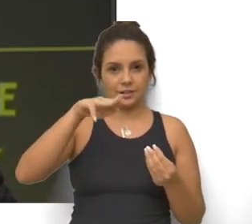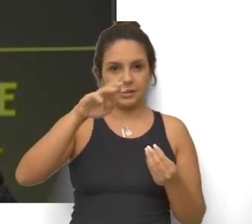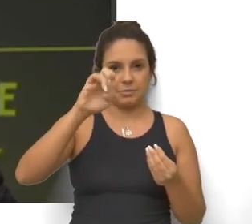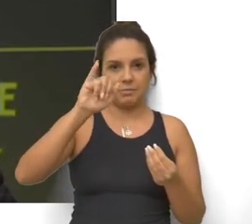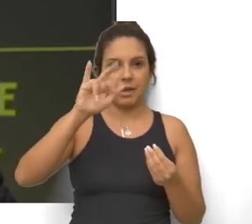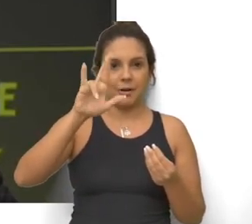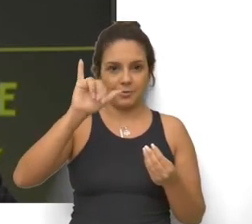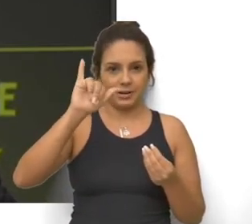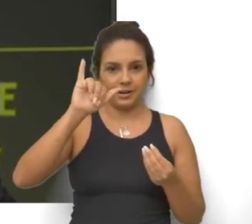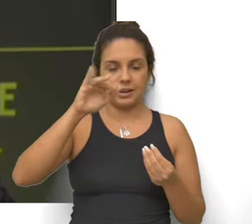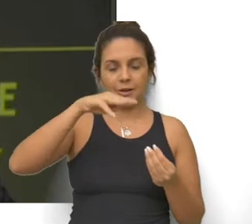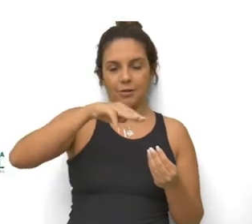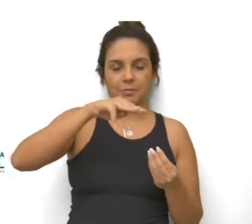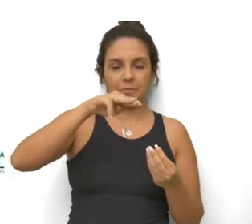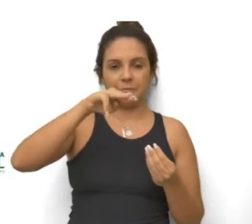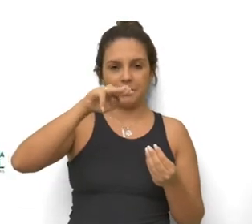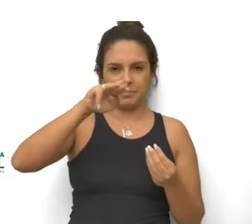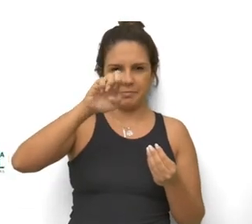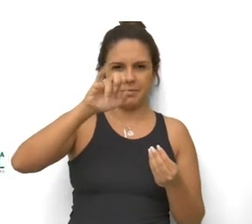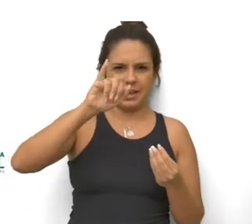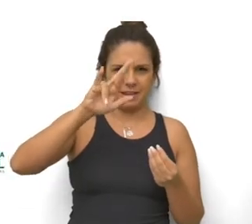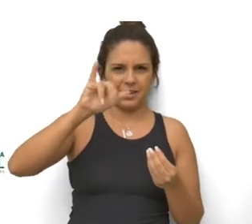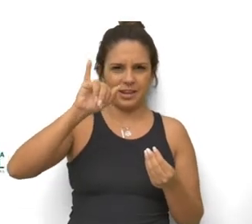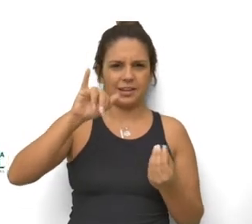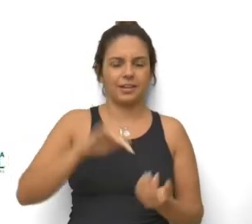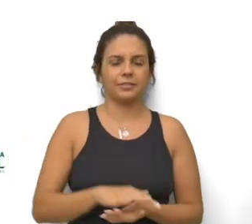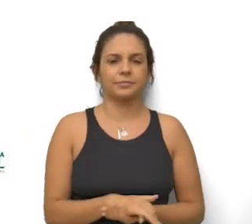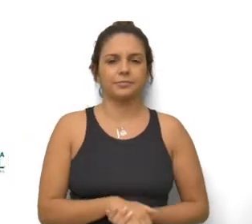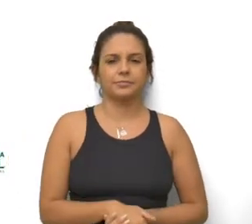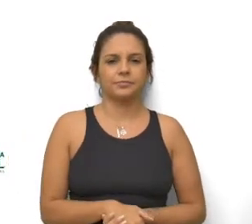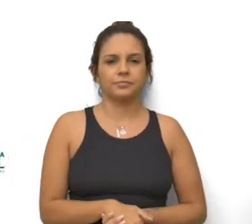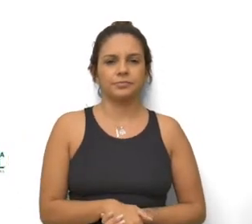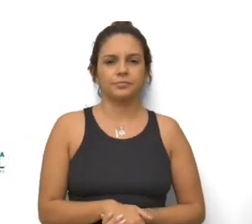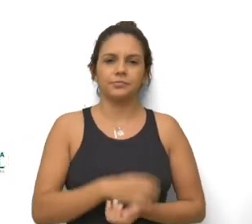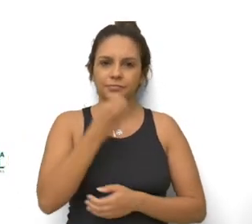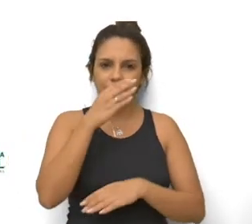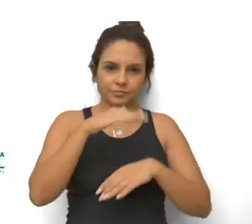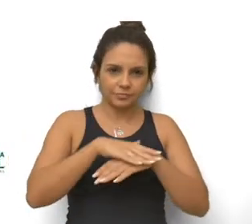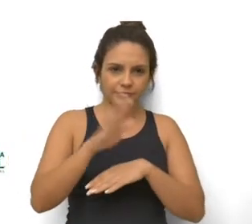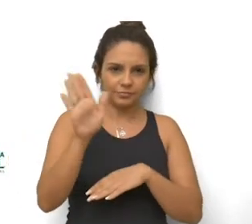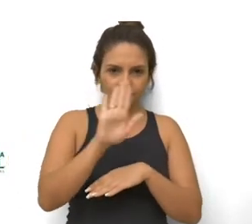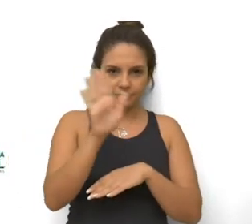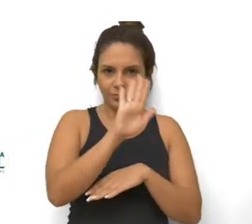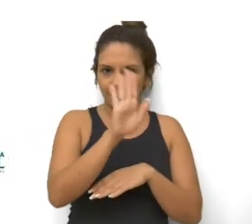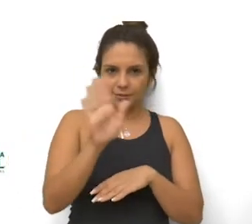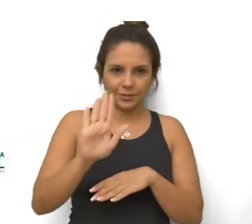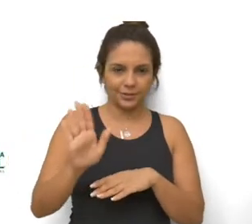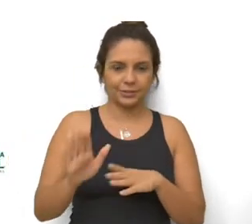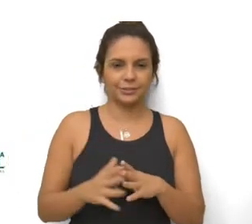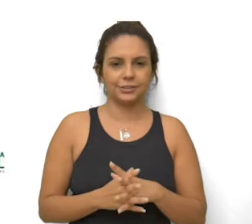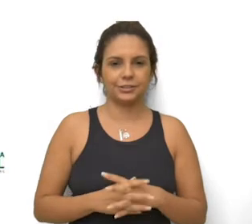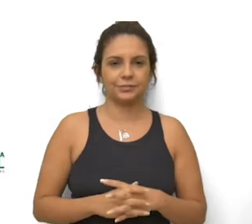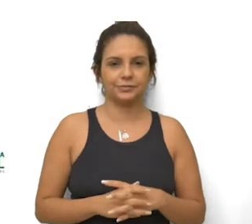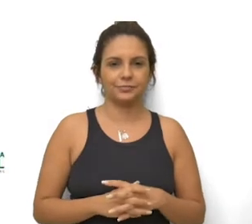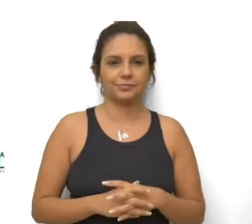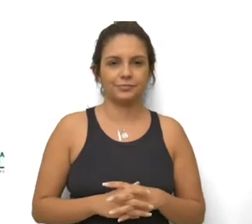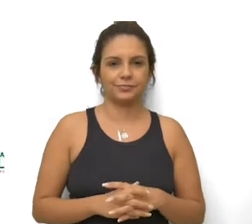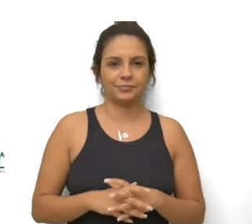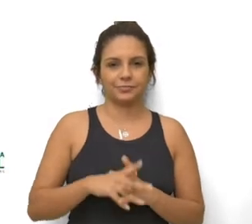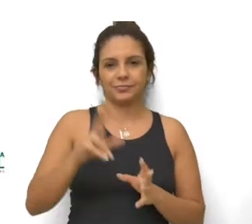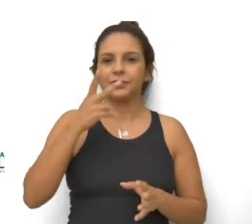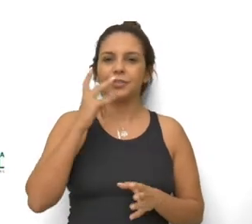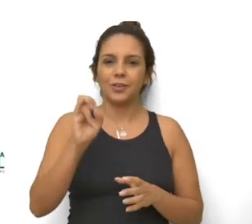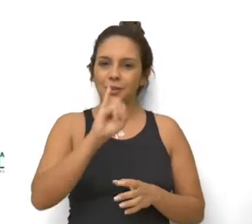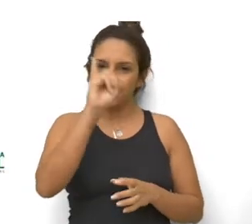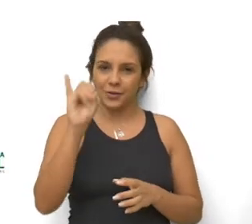Lu Pares, por favor. Boa noite, gente! Oi, Afonso, boa